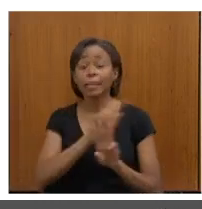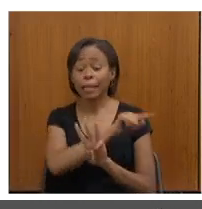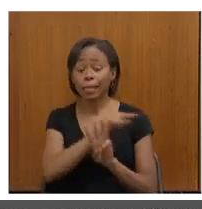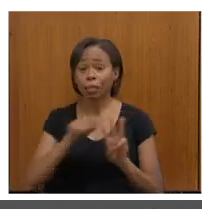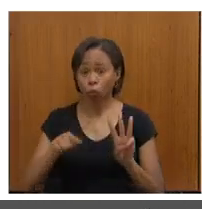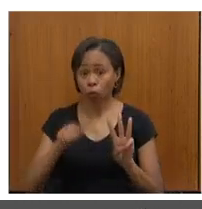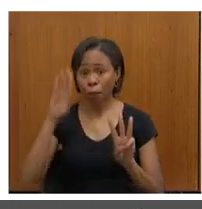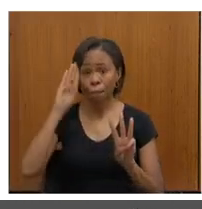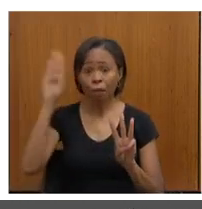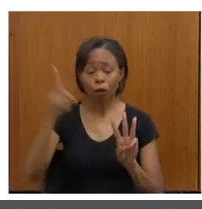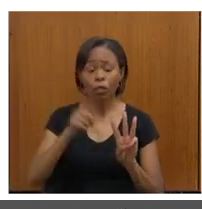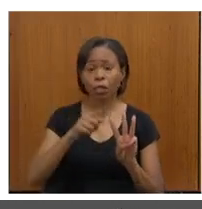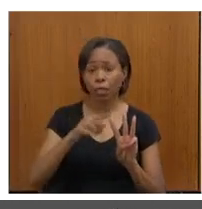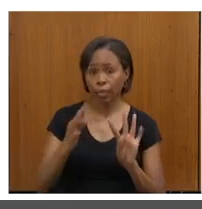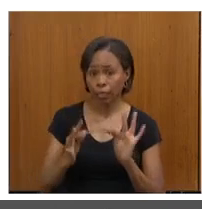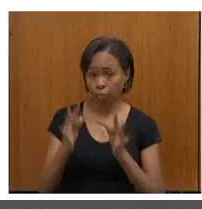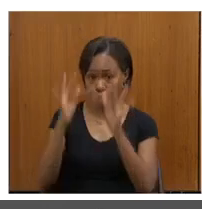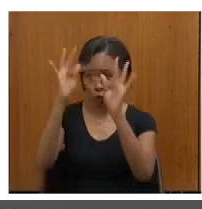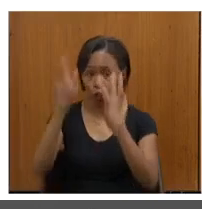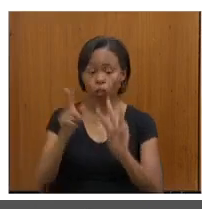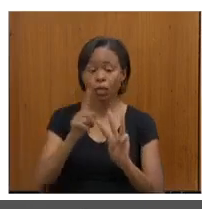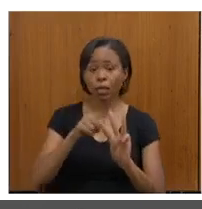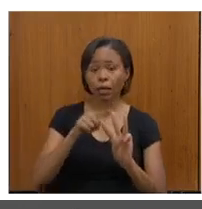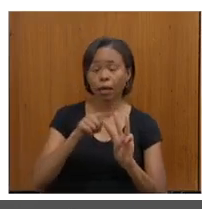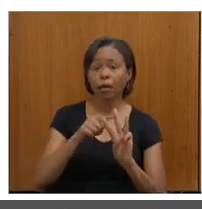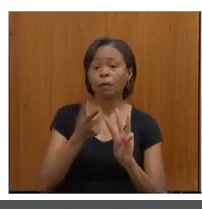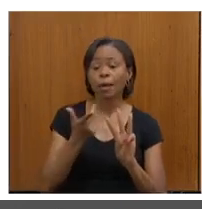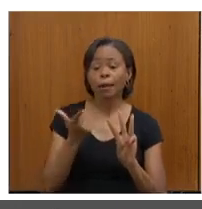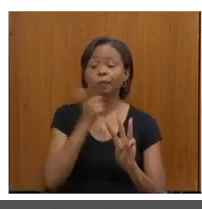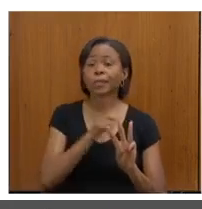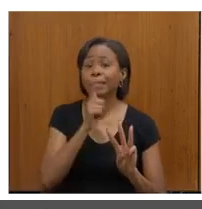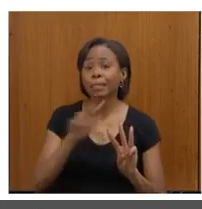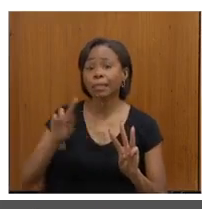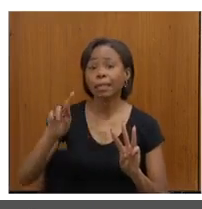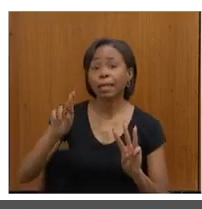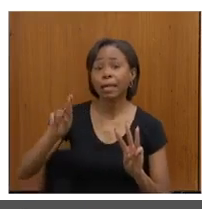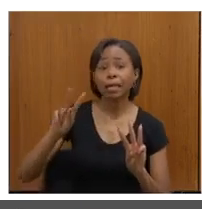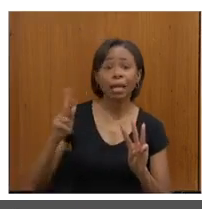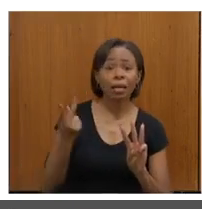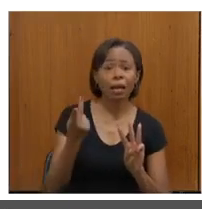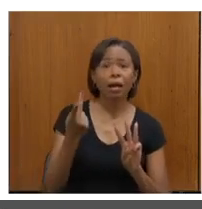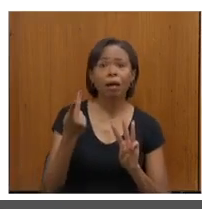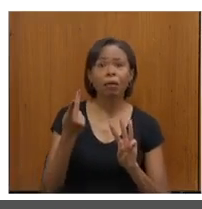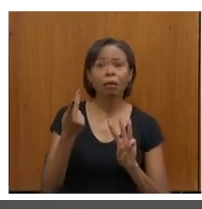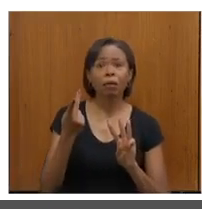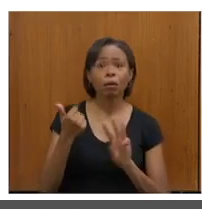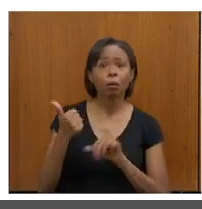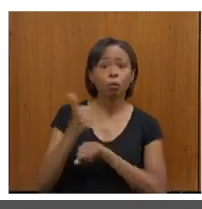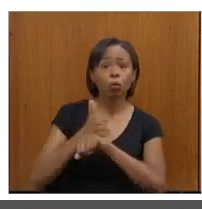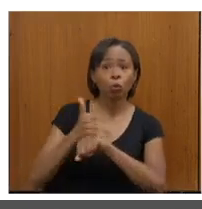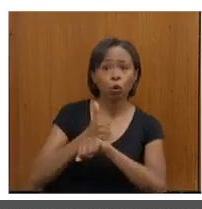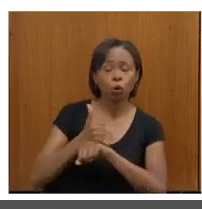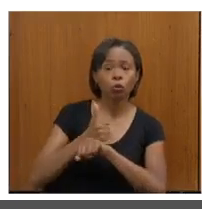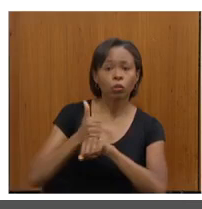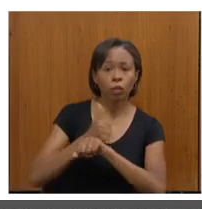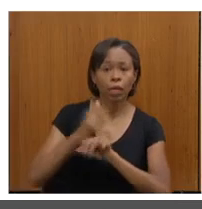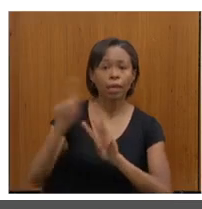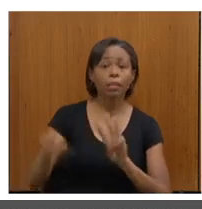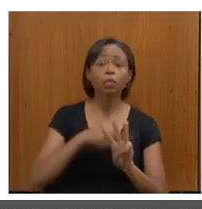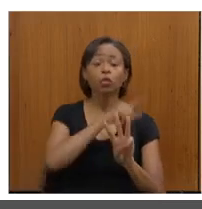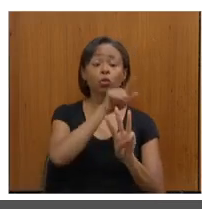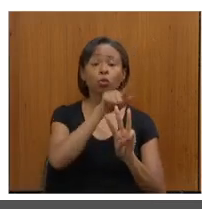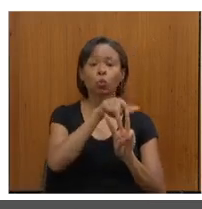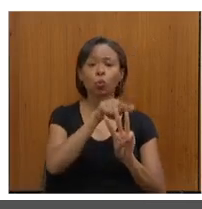o segundo de capacitação de Recursos Humanos o terceiro horário tô sem óculos aqui mas